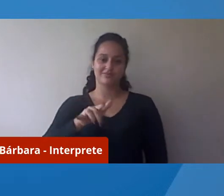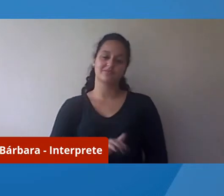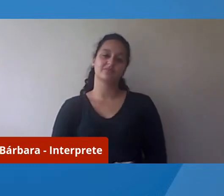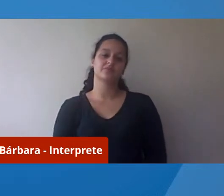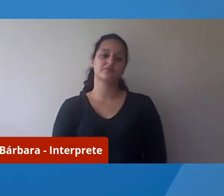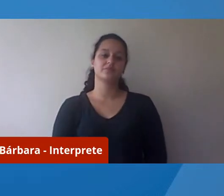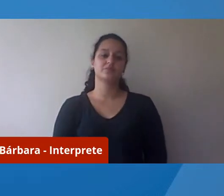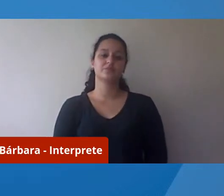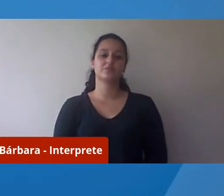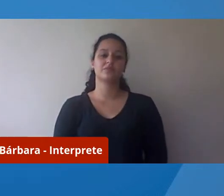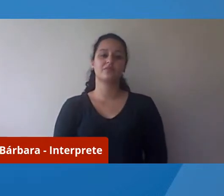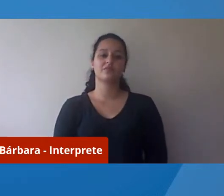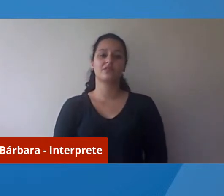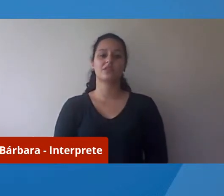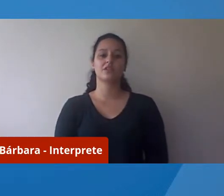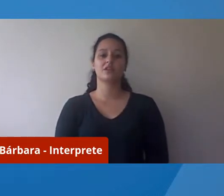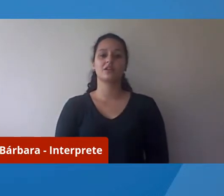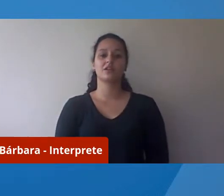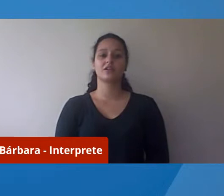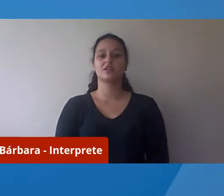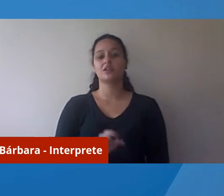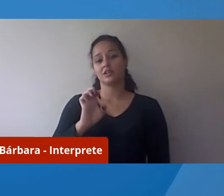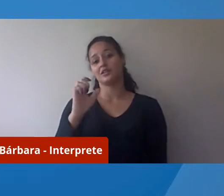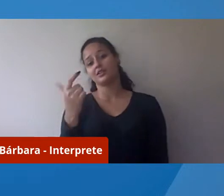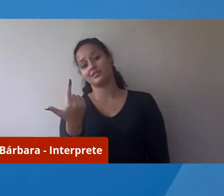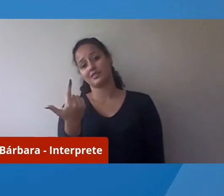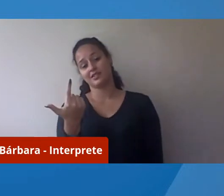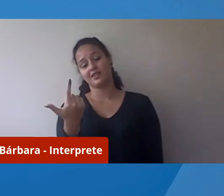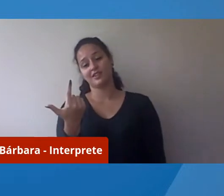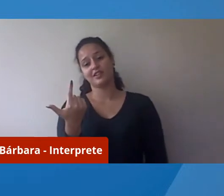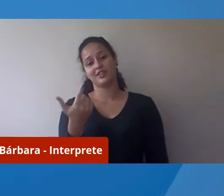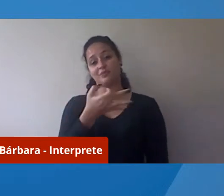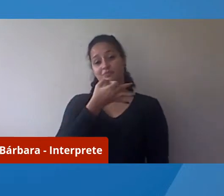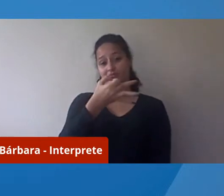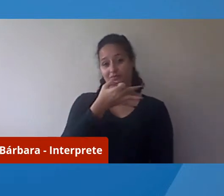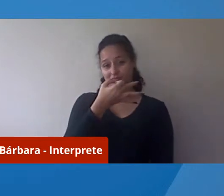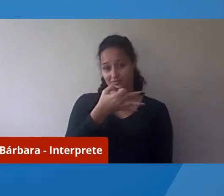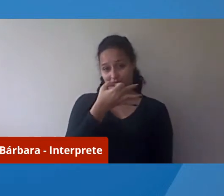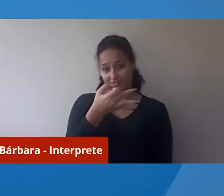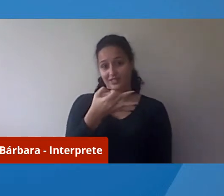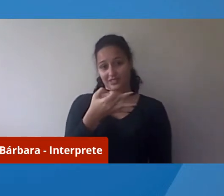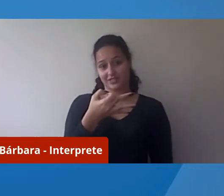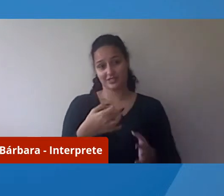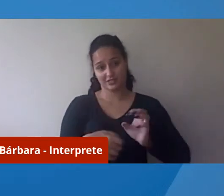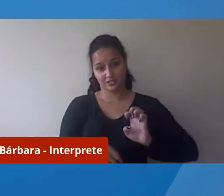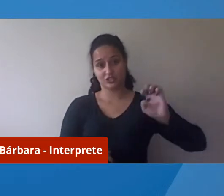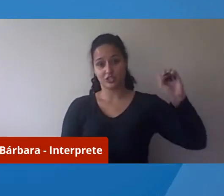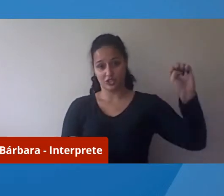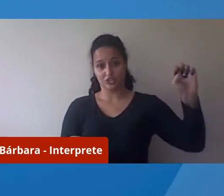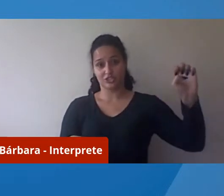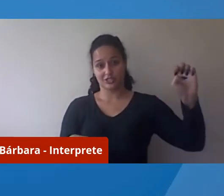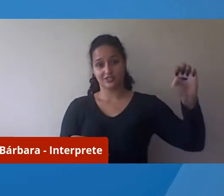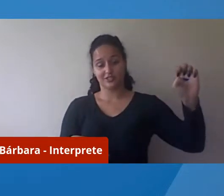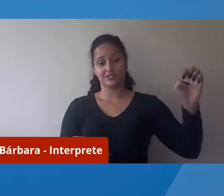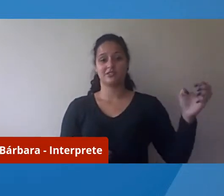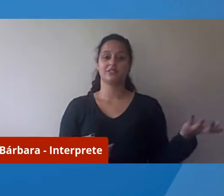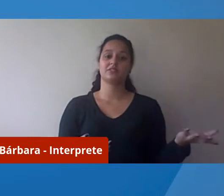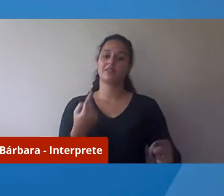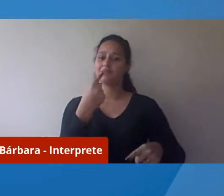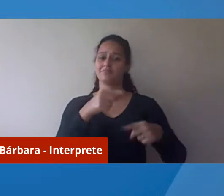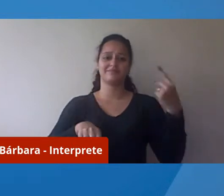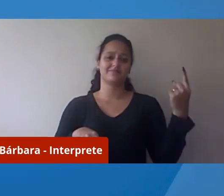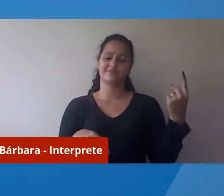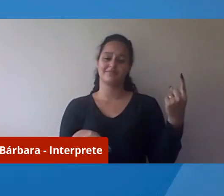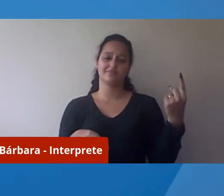tem a ver, né, a crítica de esquerda ao neoliberalismo com a pseudocrítica reacionária, né,